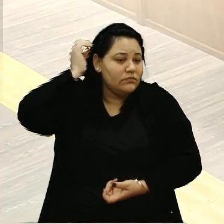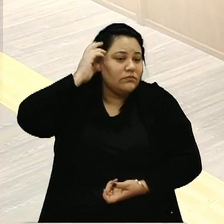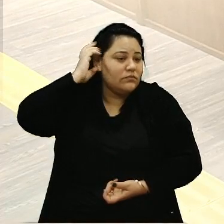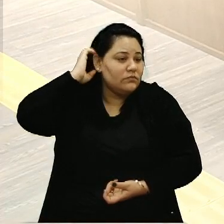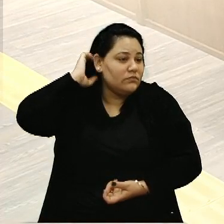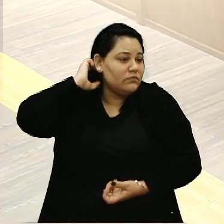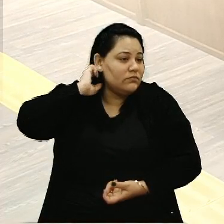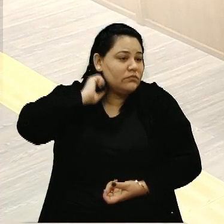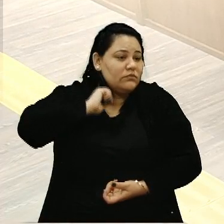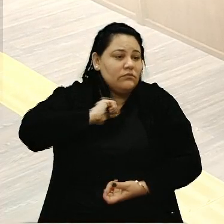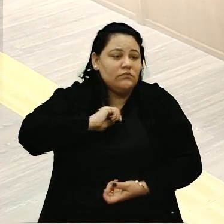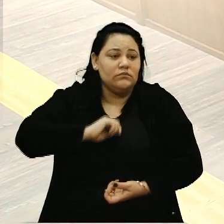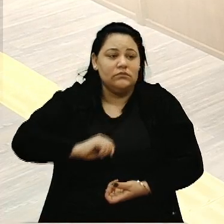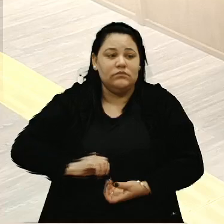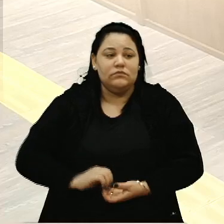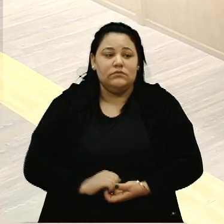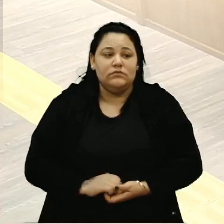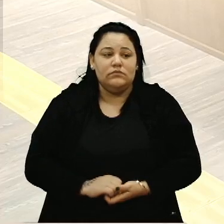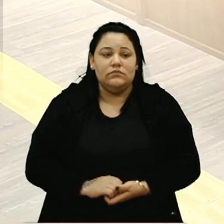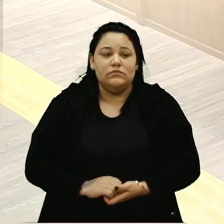Na tribuna.